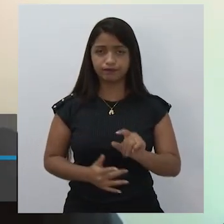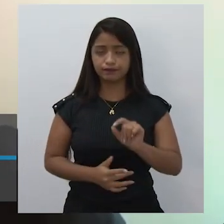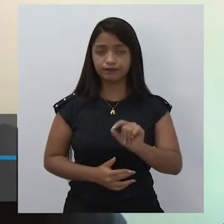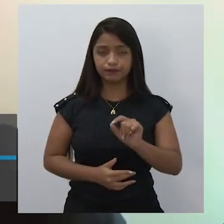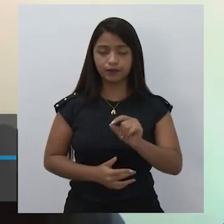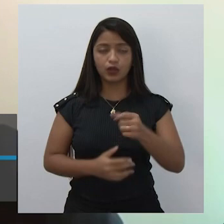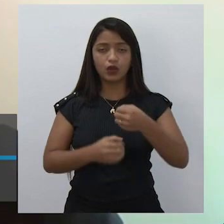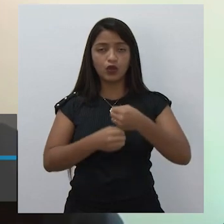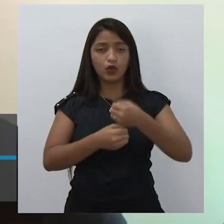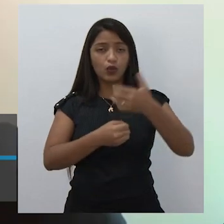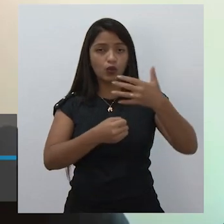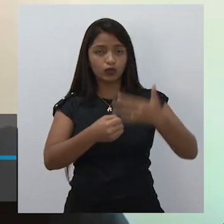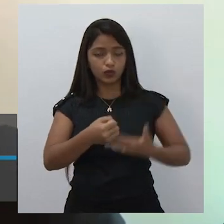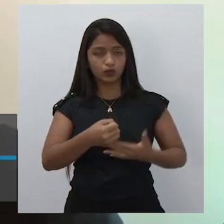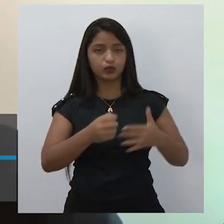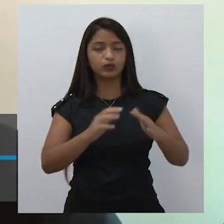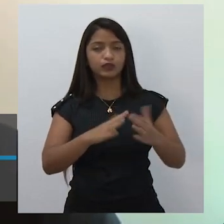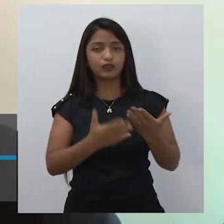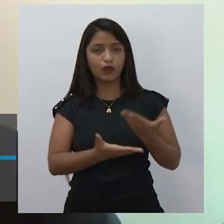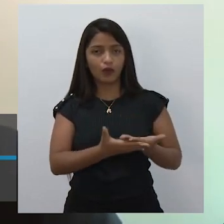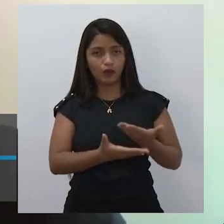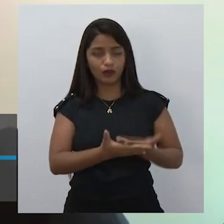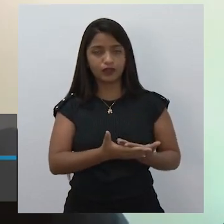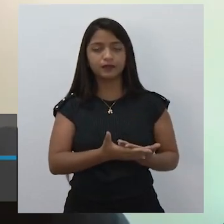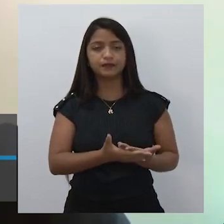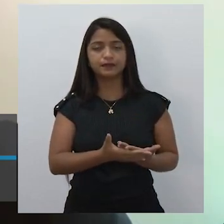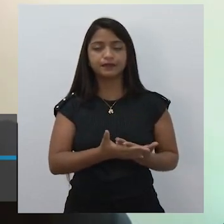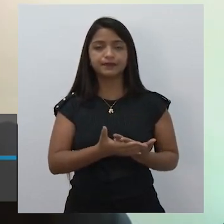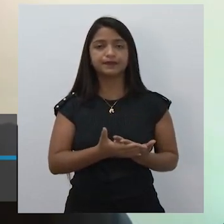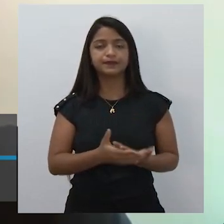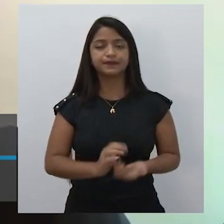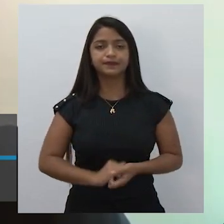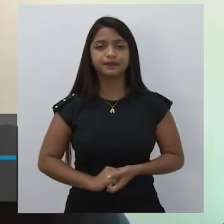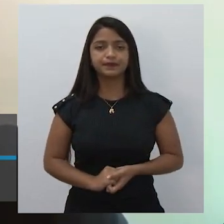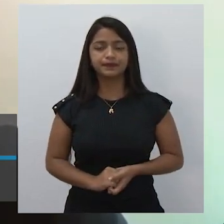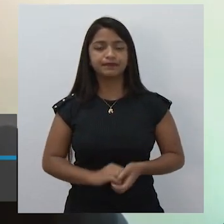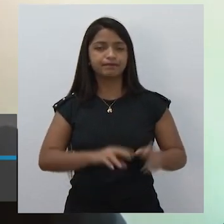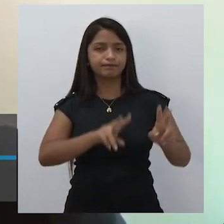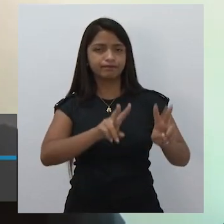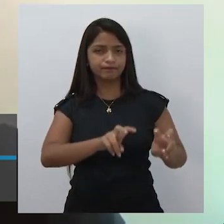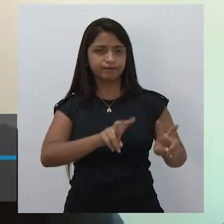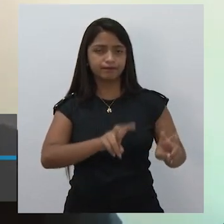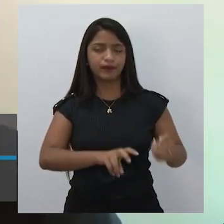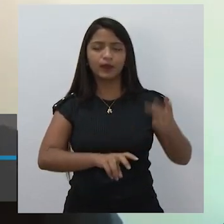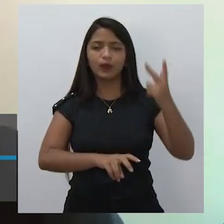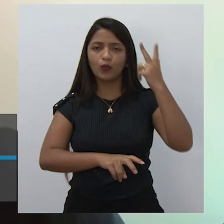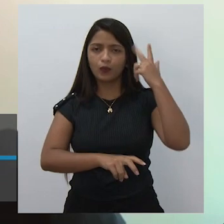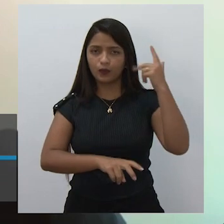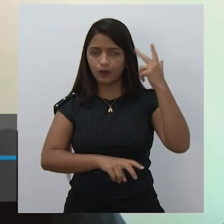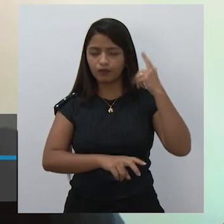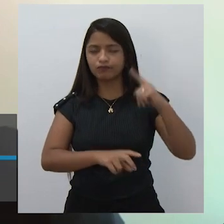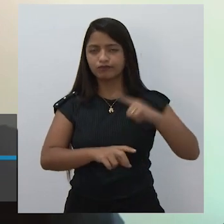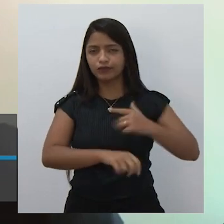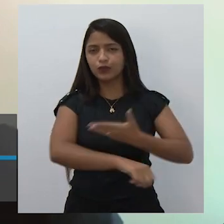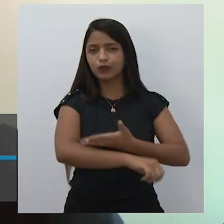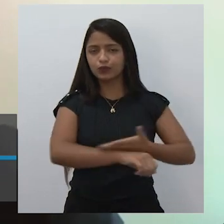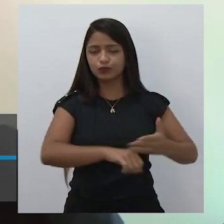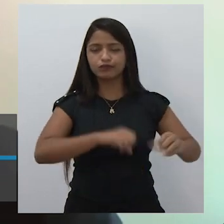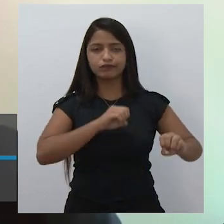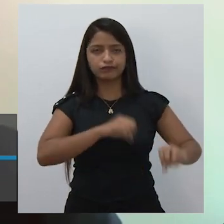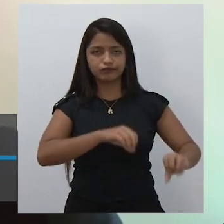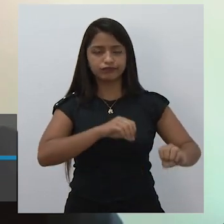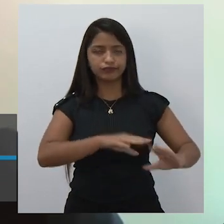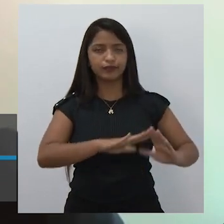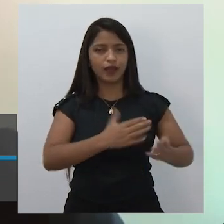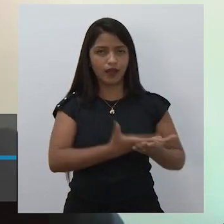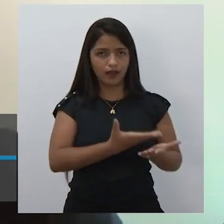conteúdo escolar, né, que são propriamente os temas tradicionalmente trabalhados em sala de aula, e aquilo que é o